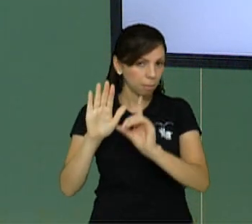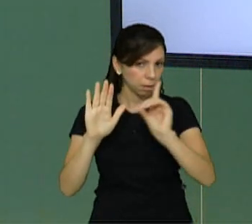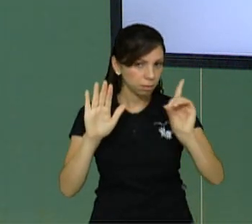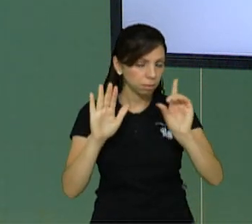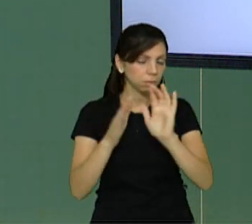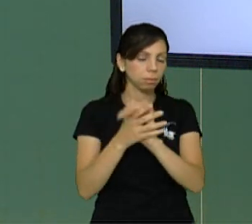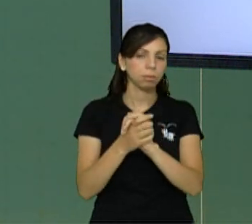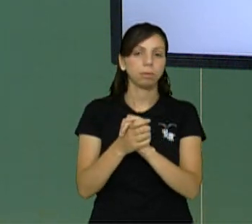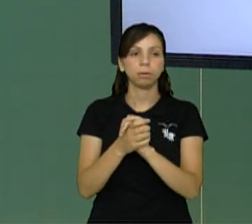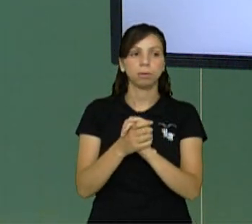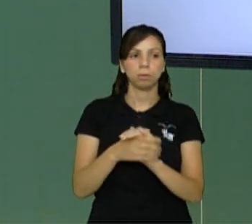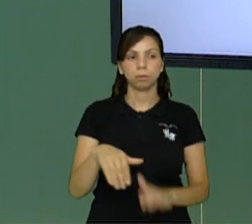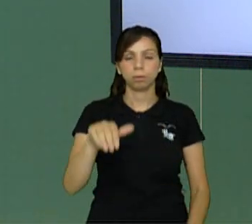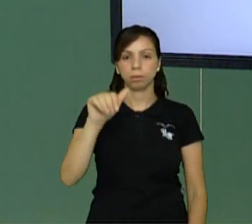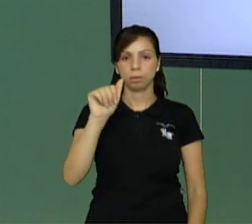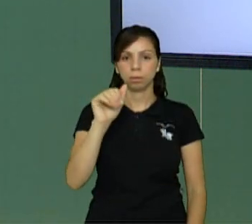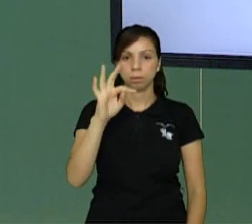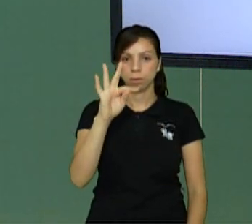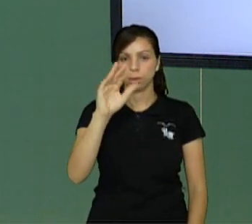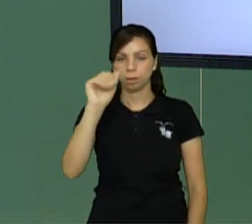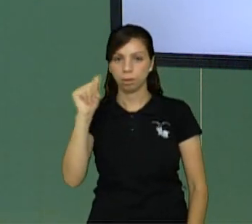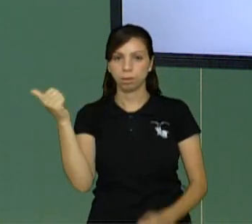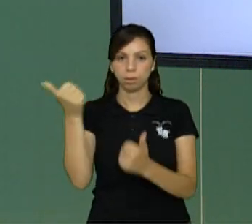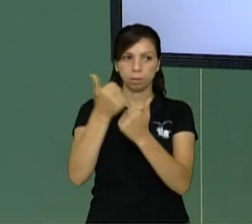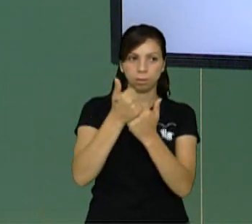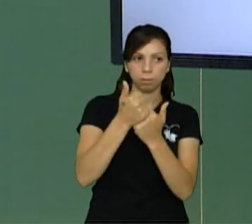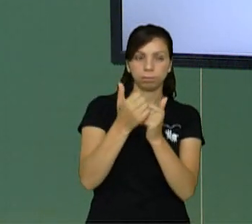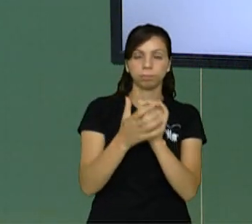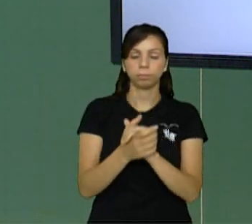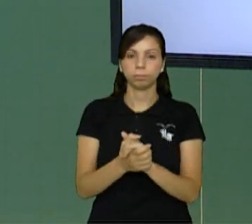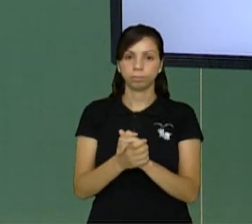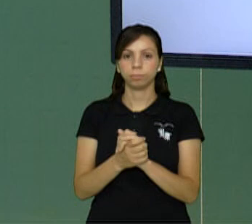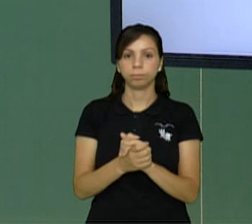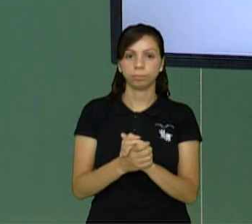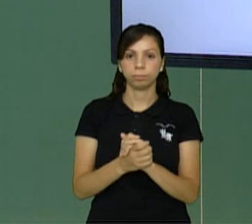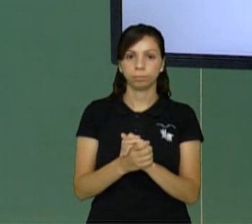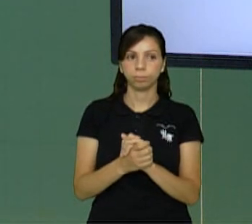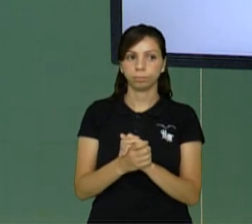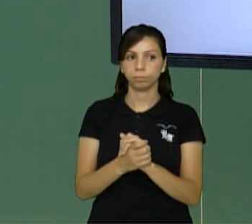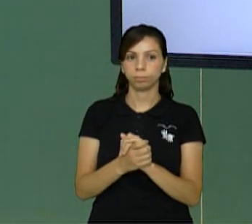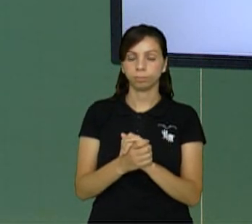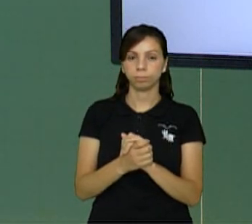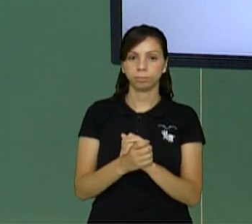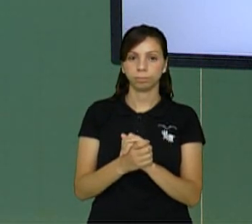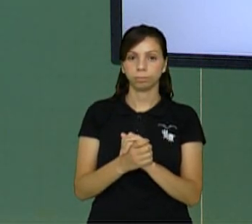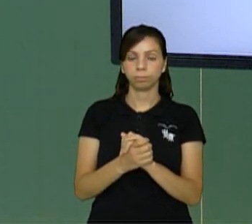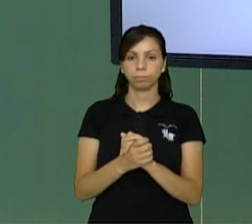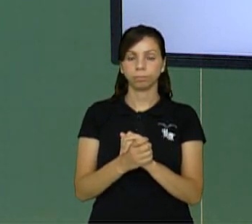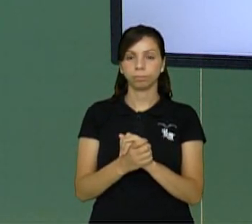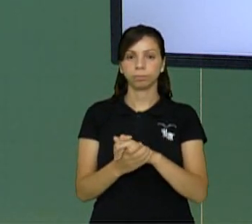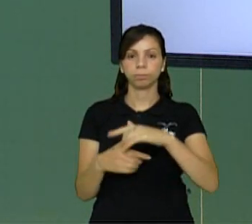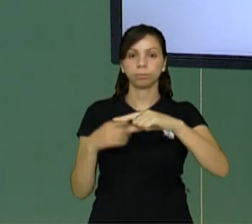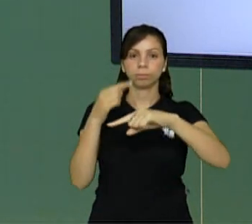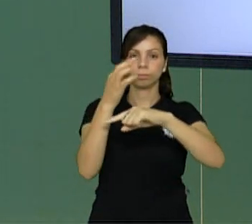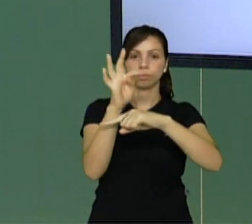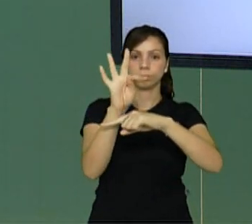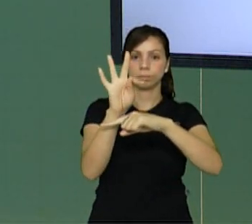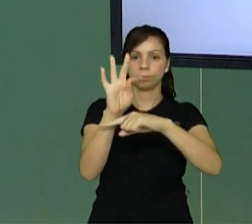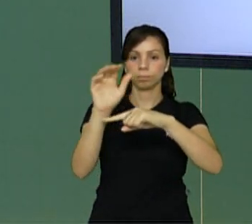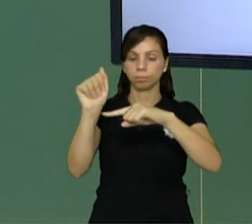TA, menos 0 é TA. 10 menos 0 é 10. Aqui, TC menos